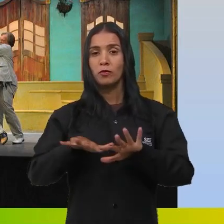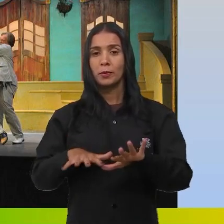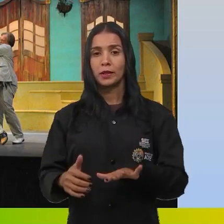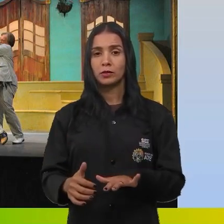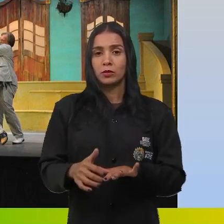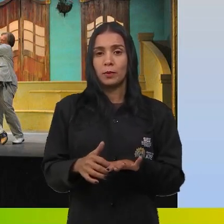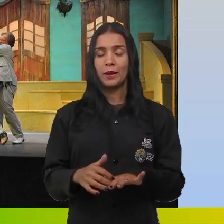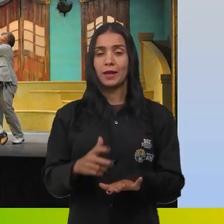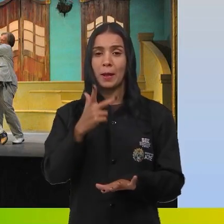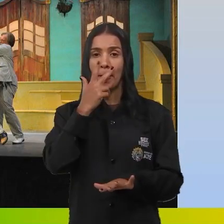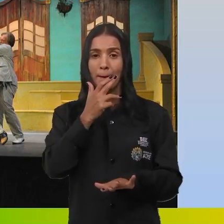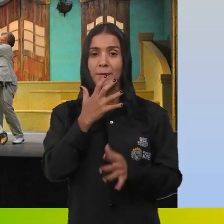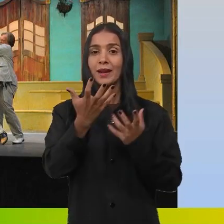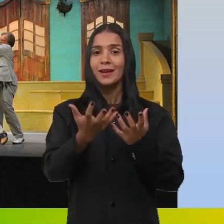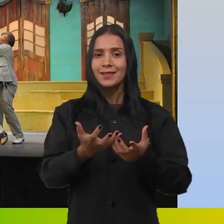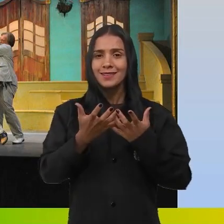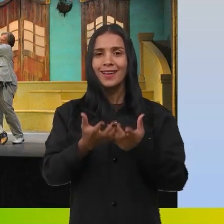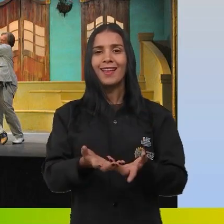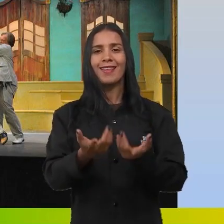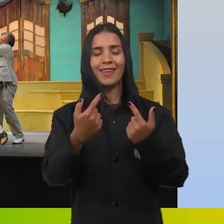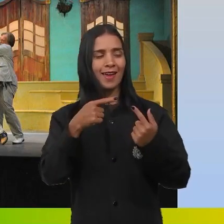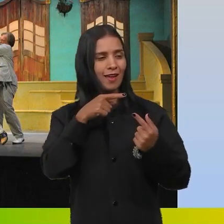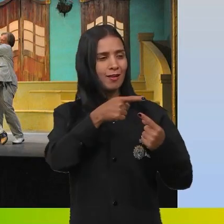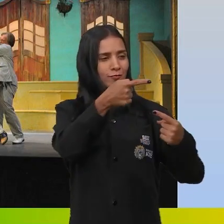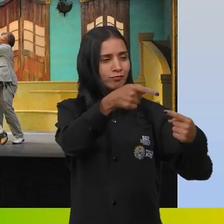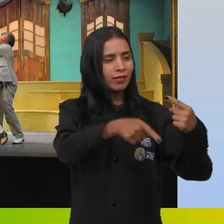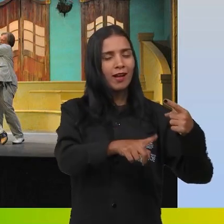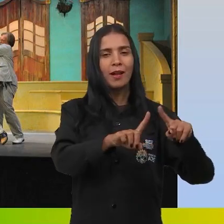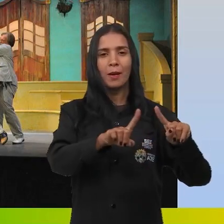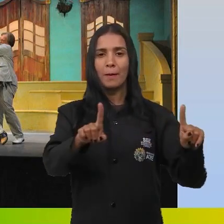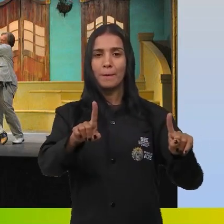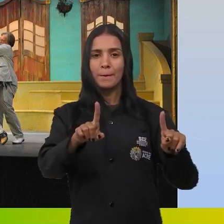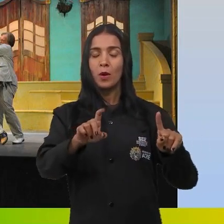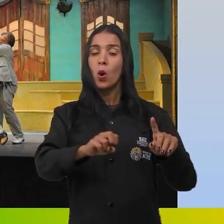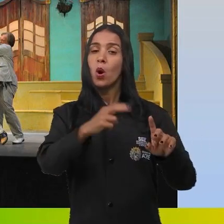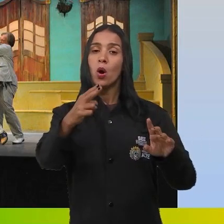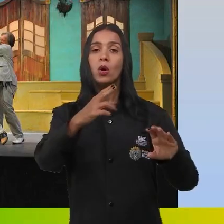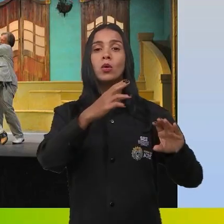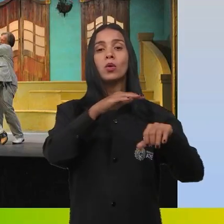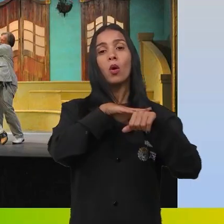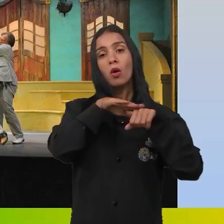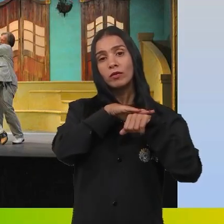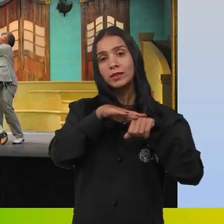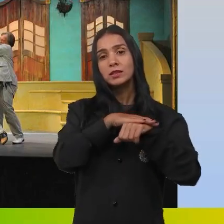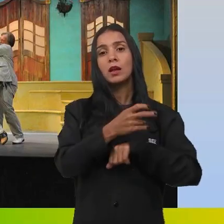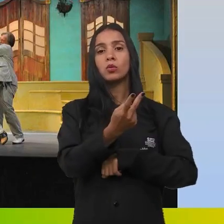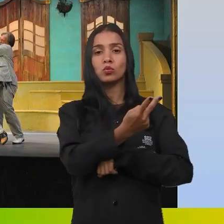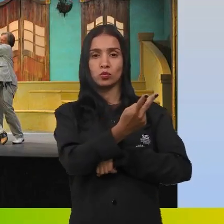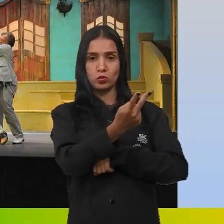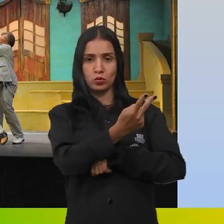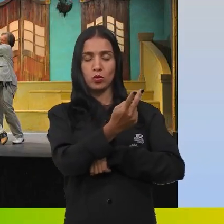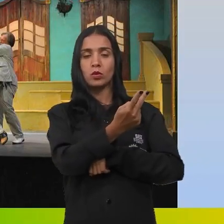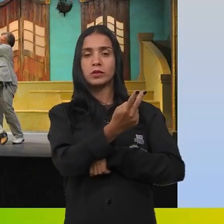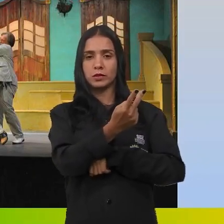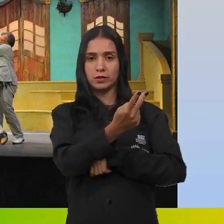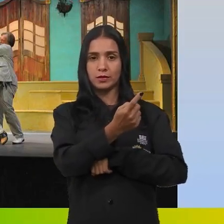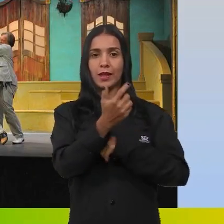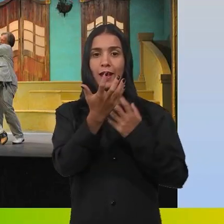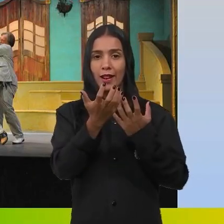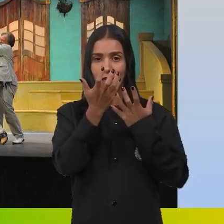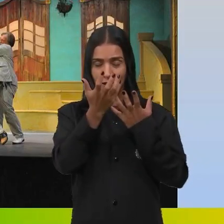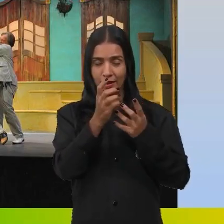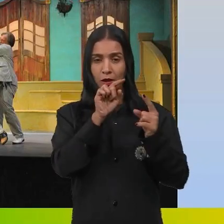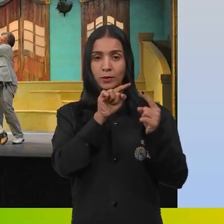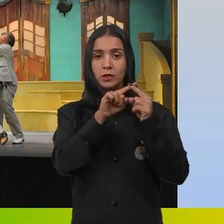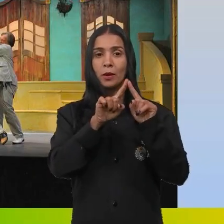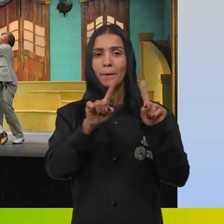ele quisesse fazer uma intervenção ou então dialogar com os rapazes que estão ali